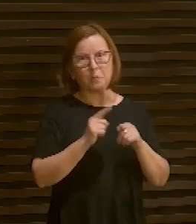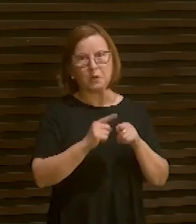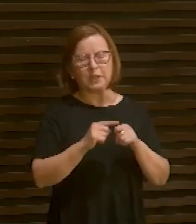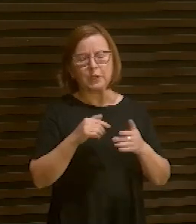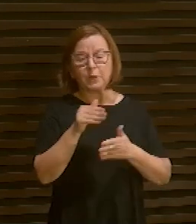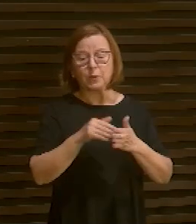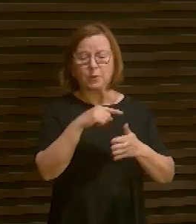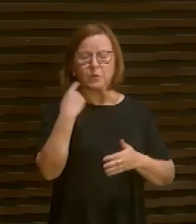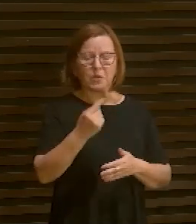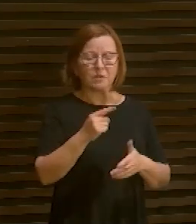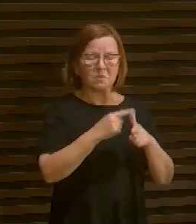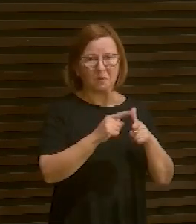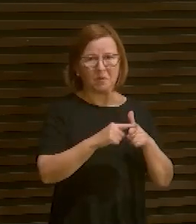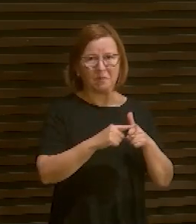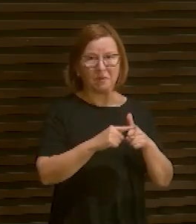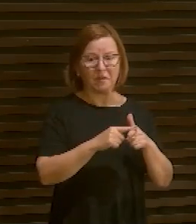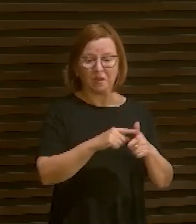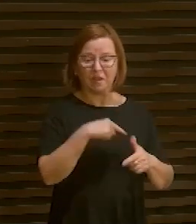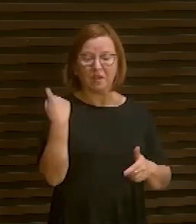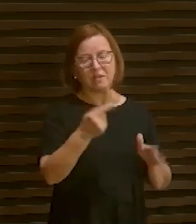problema somos nós.